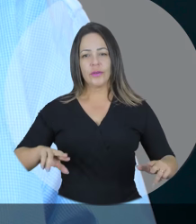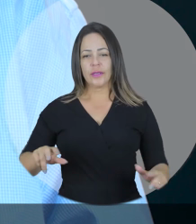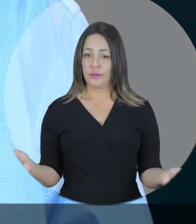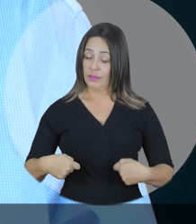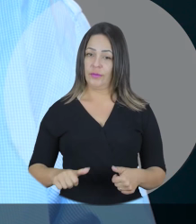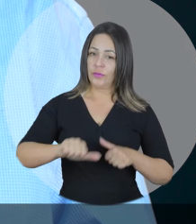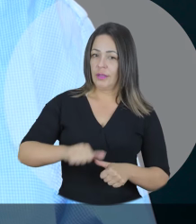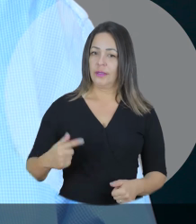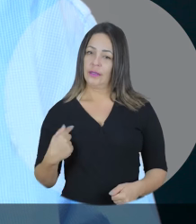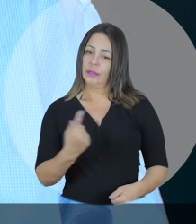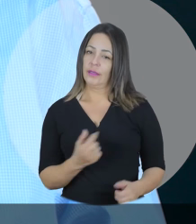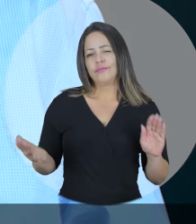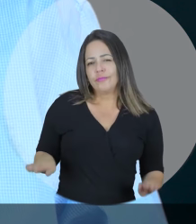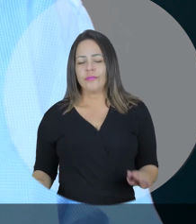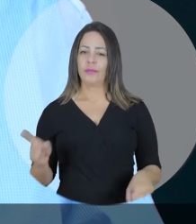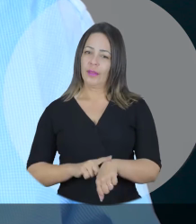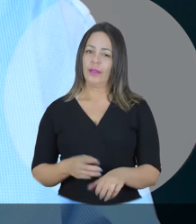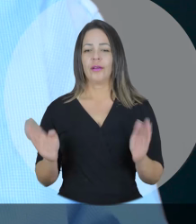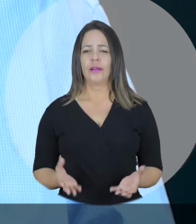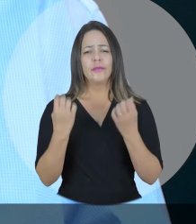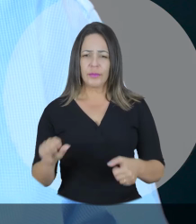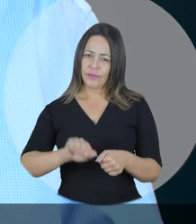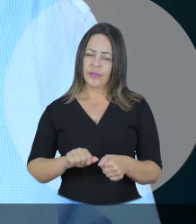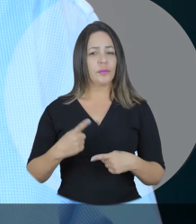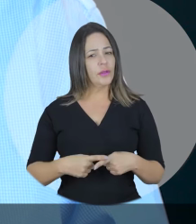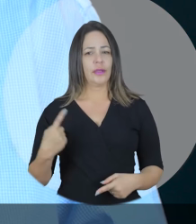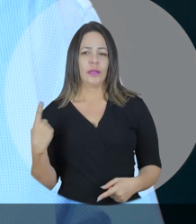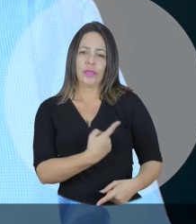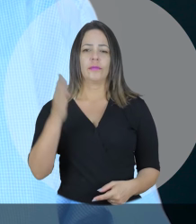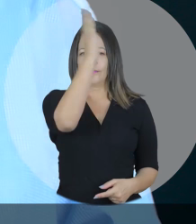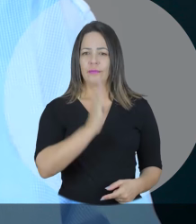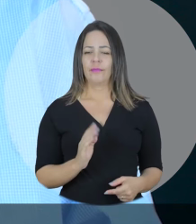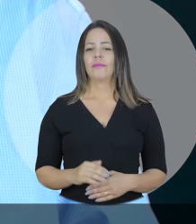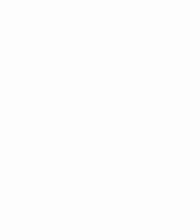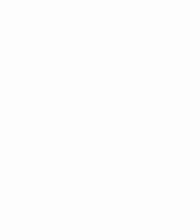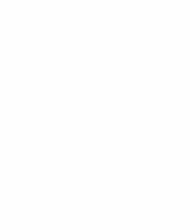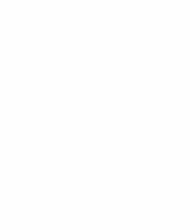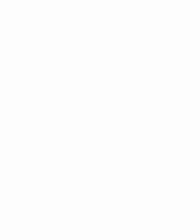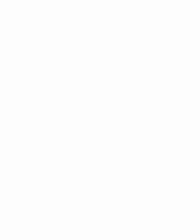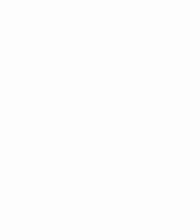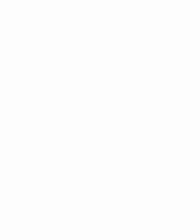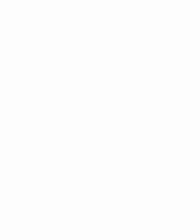mudança depende de cada um de nós. O momento é agora. Vamos reagir porque o Brasil é nosso. PROS 90.